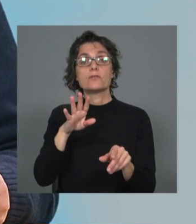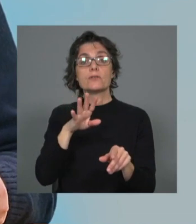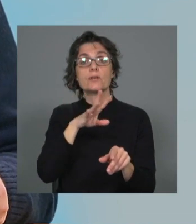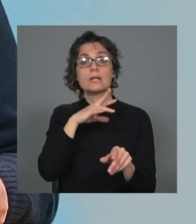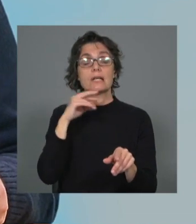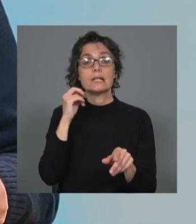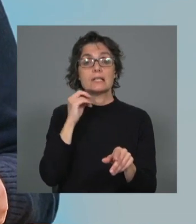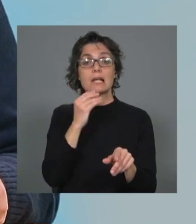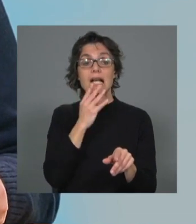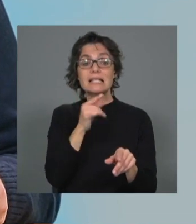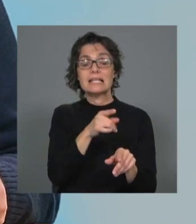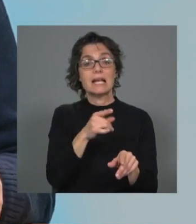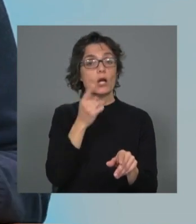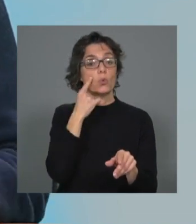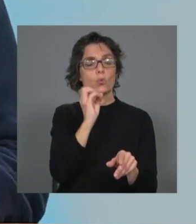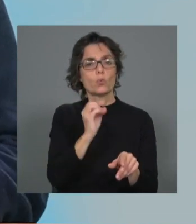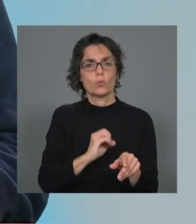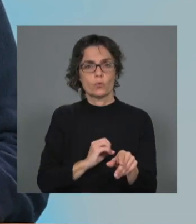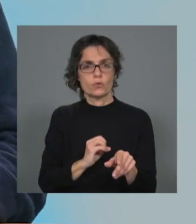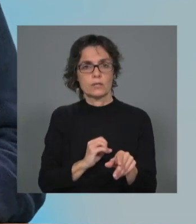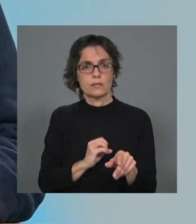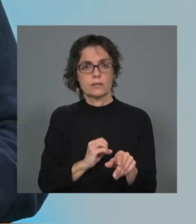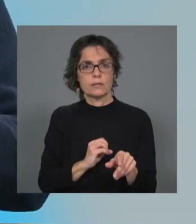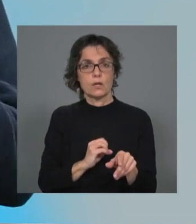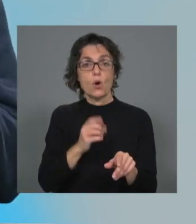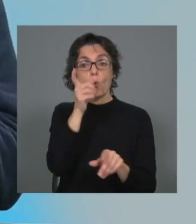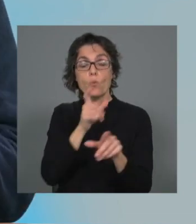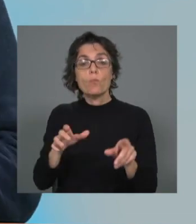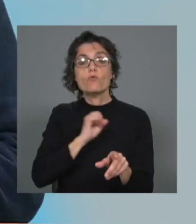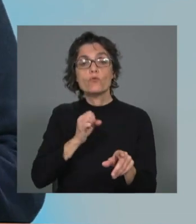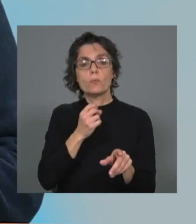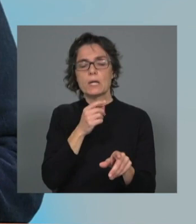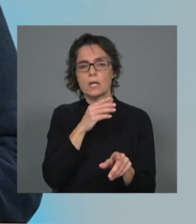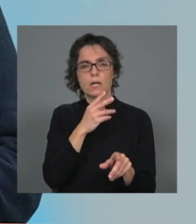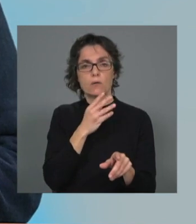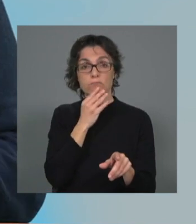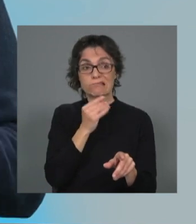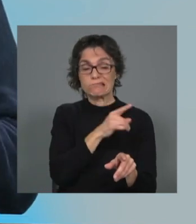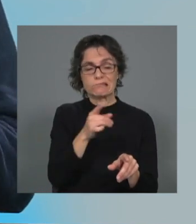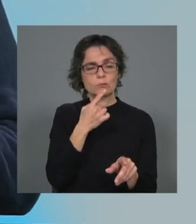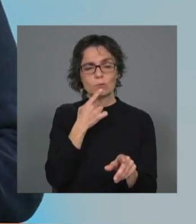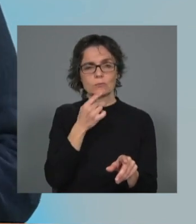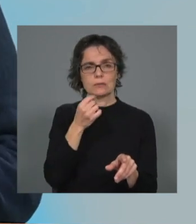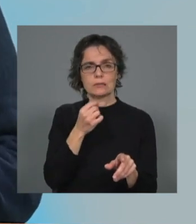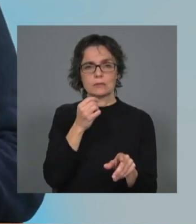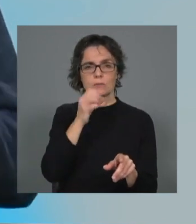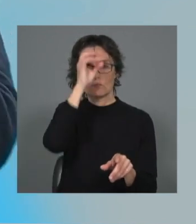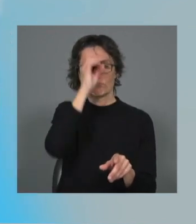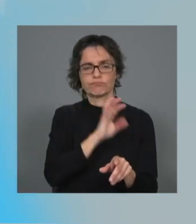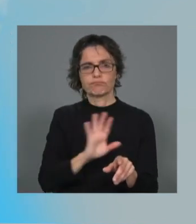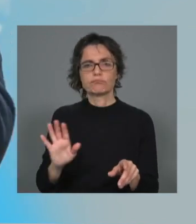povo nada entende. Ou seja, esta profecia de Isaías que também vai inspirar